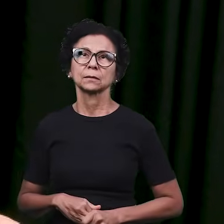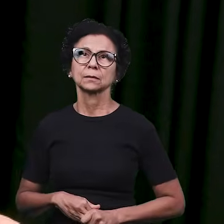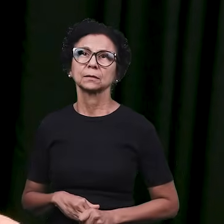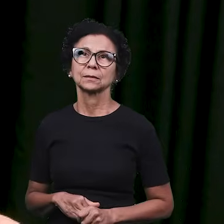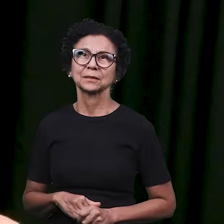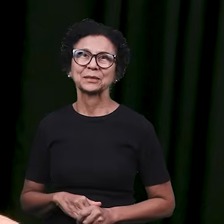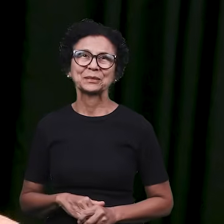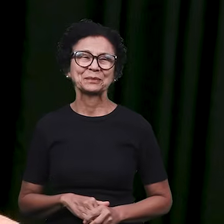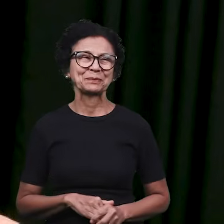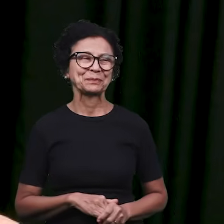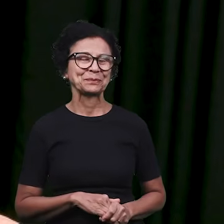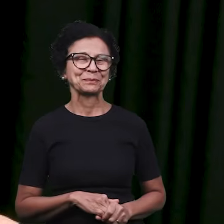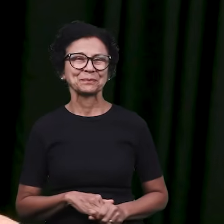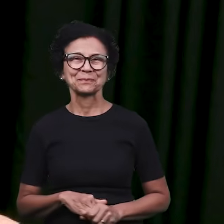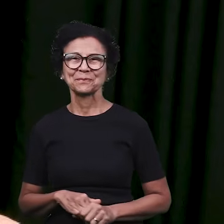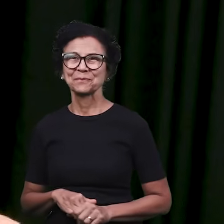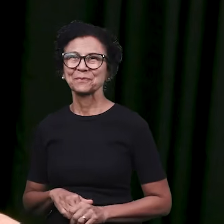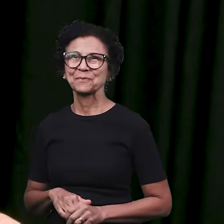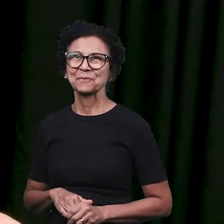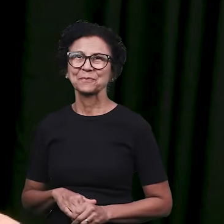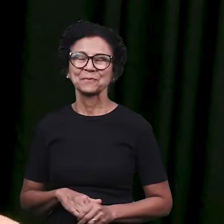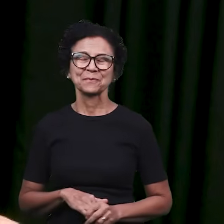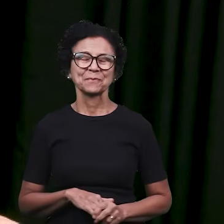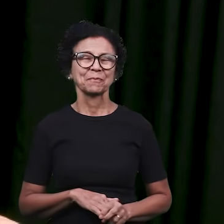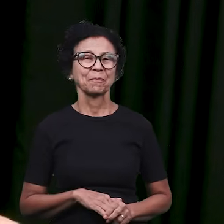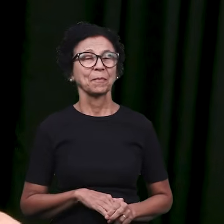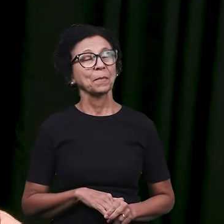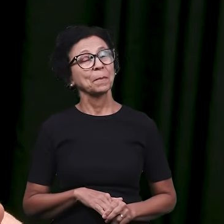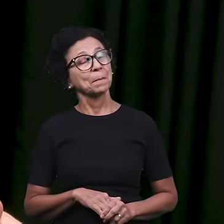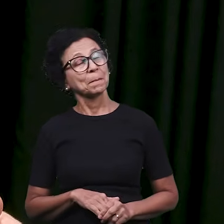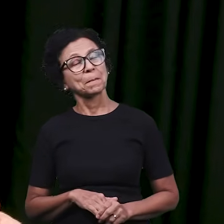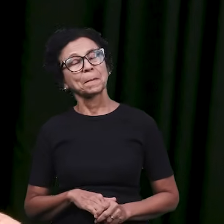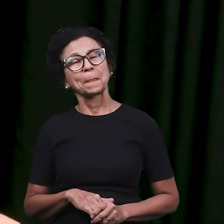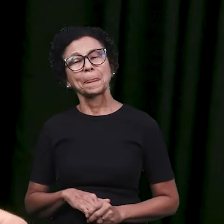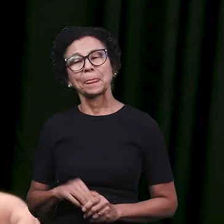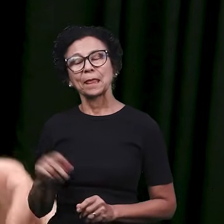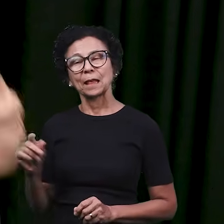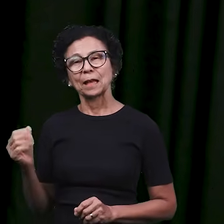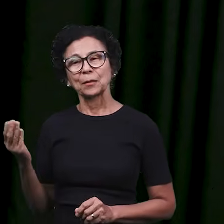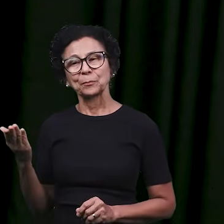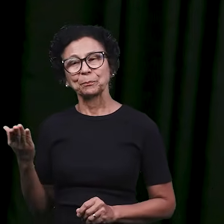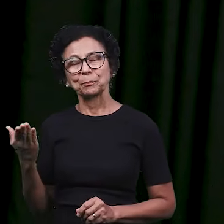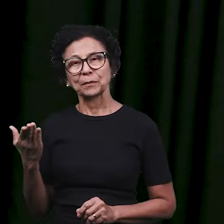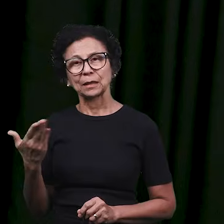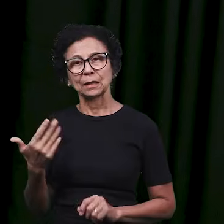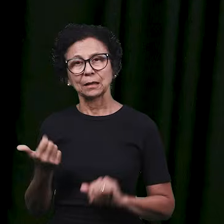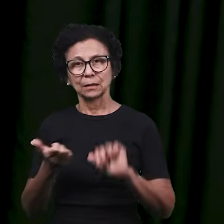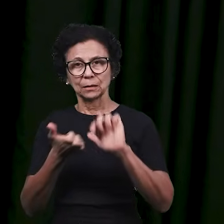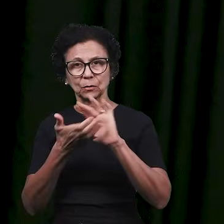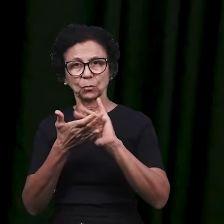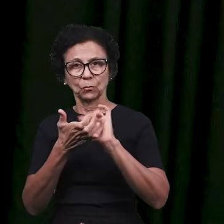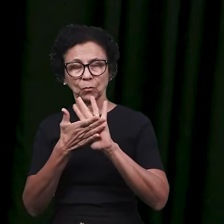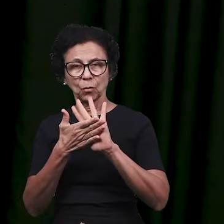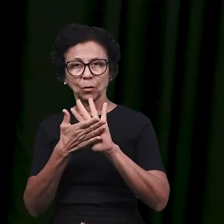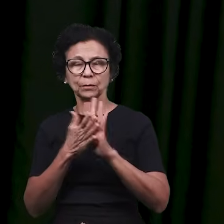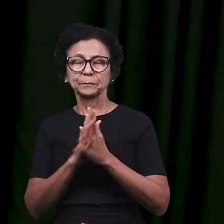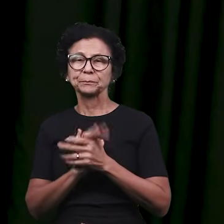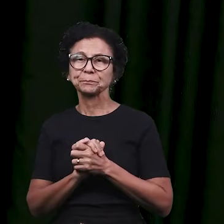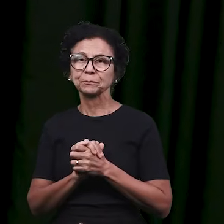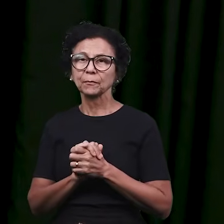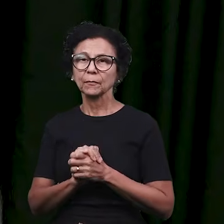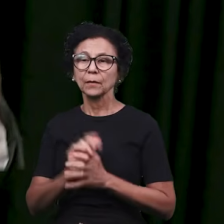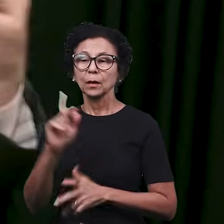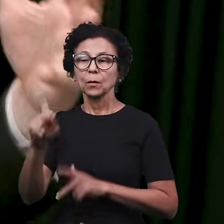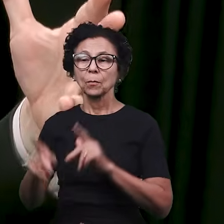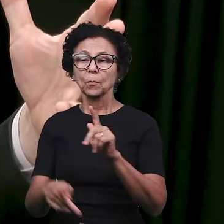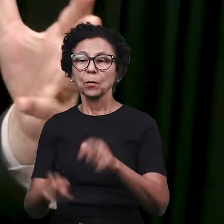cântico é de uma beleza extraordinária, coisa extraordinária. Linda. Mas o Senhor vai deixar aqui esse cântico, né, para que o povo de Israel